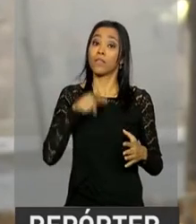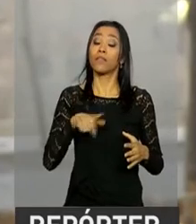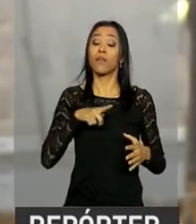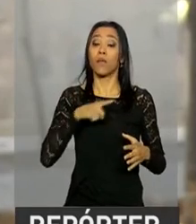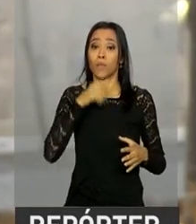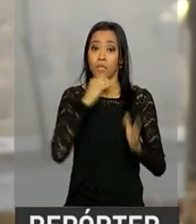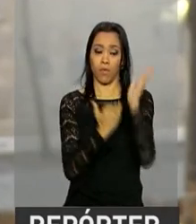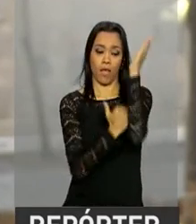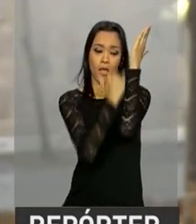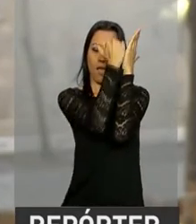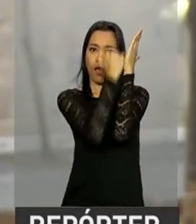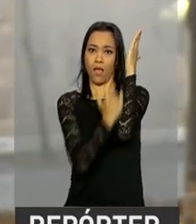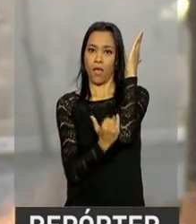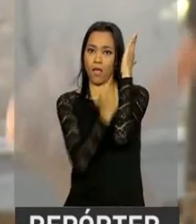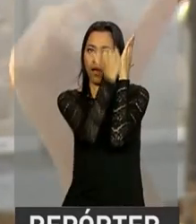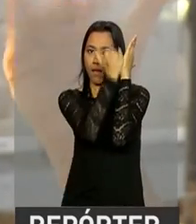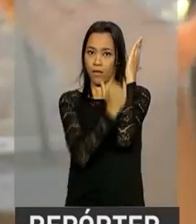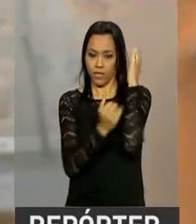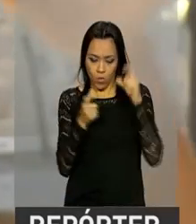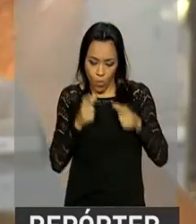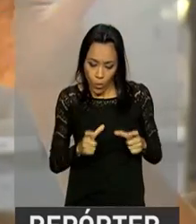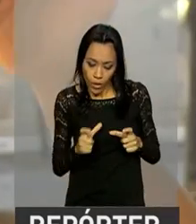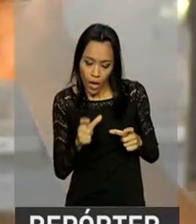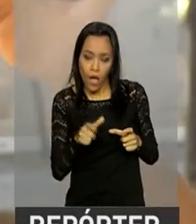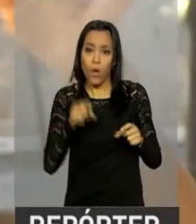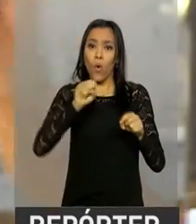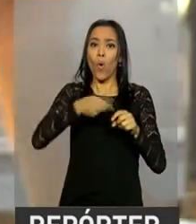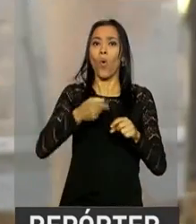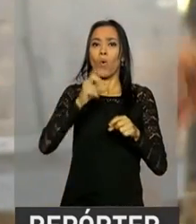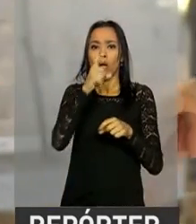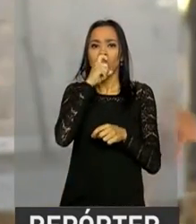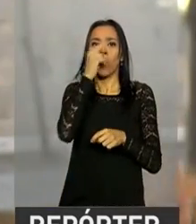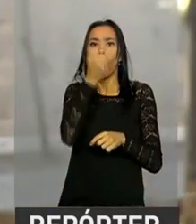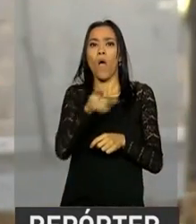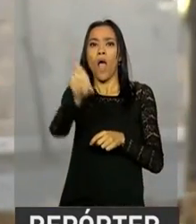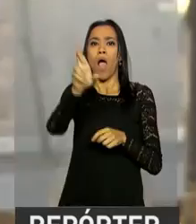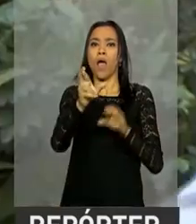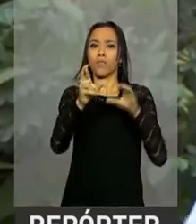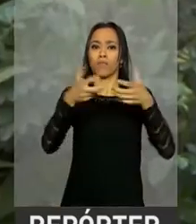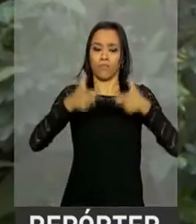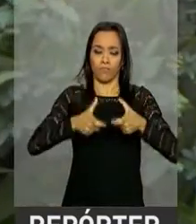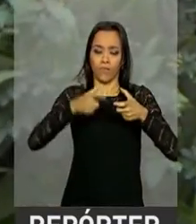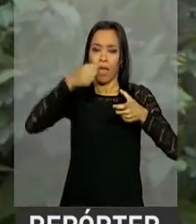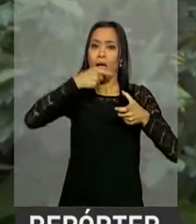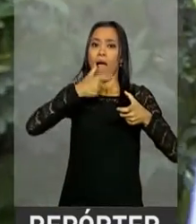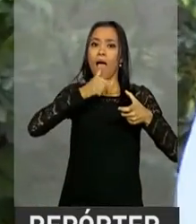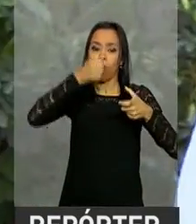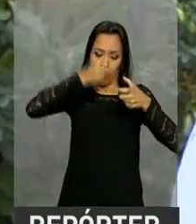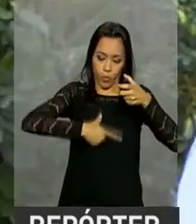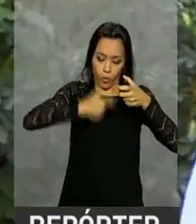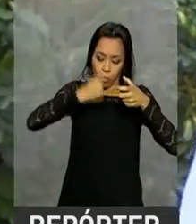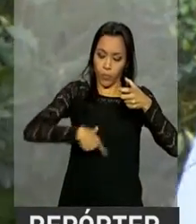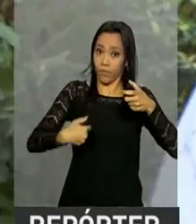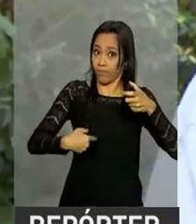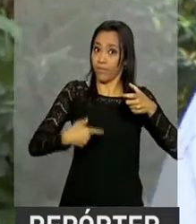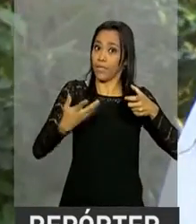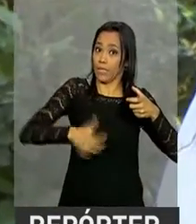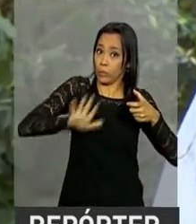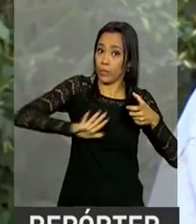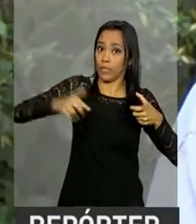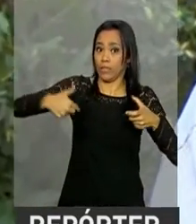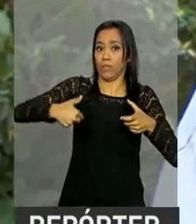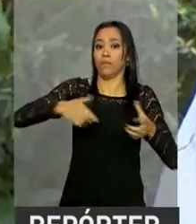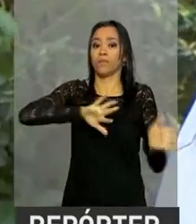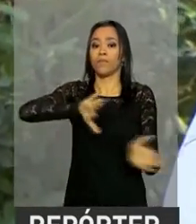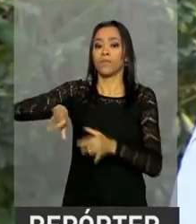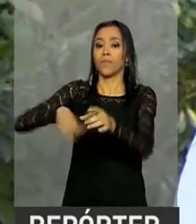você mora no prédio, ou a bandeja do ar-condicionado que fica para o lado de fora. E mesmo só tendo 8 anos, o Júlio